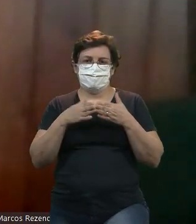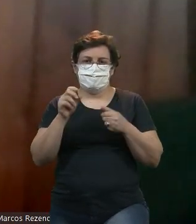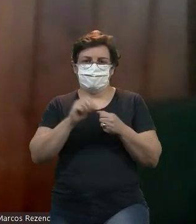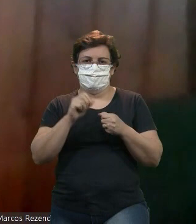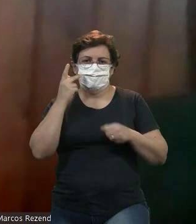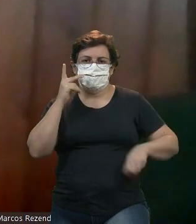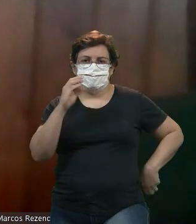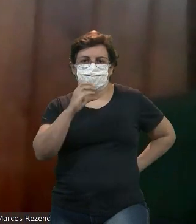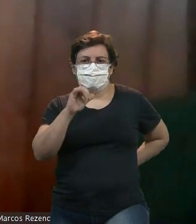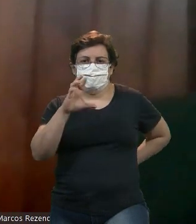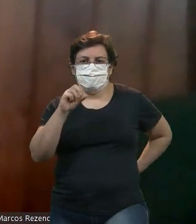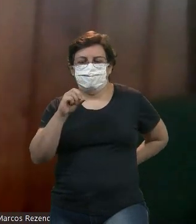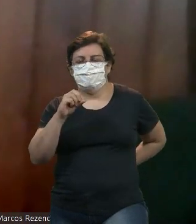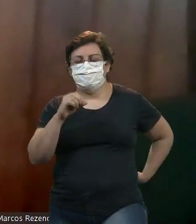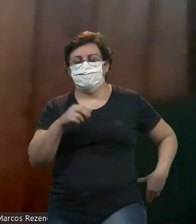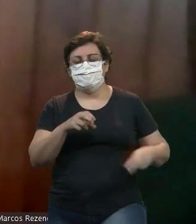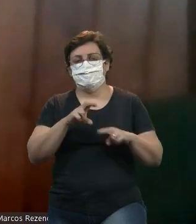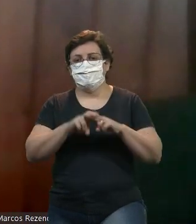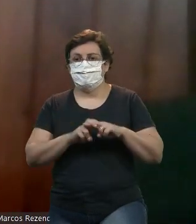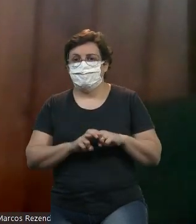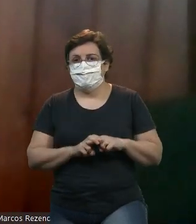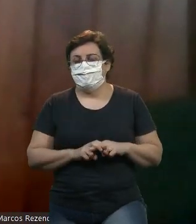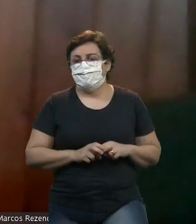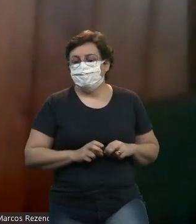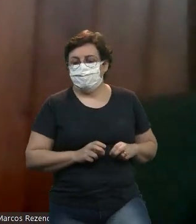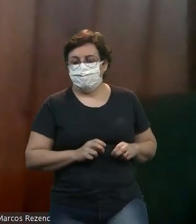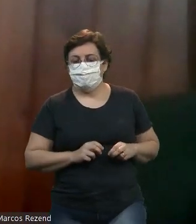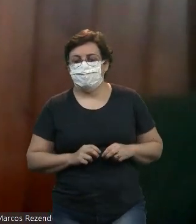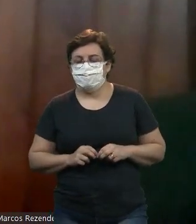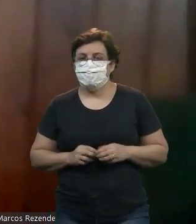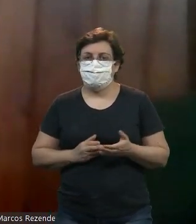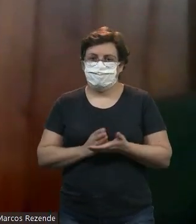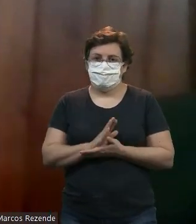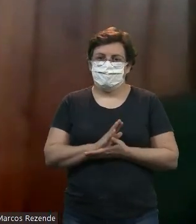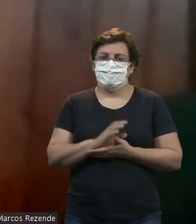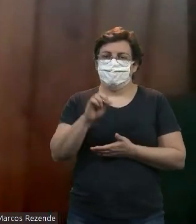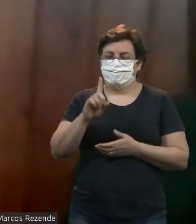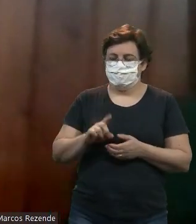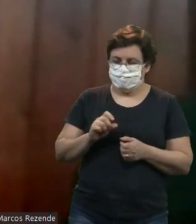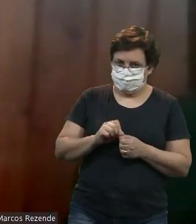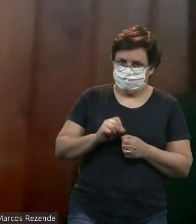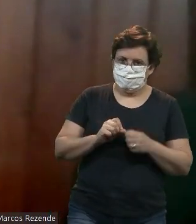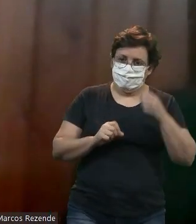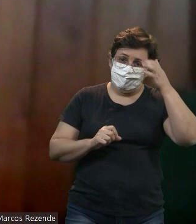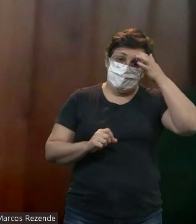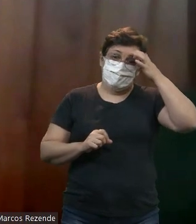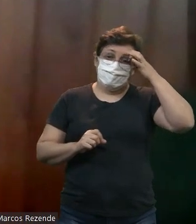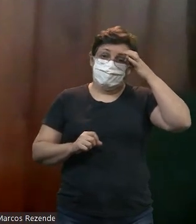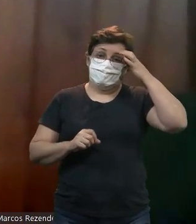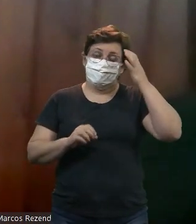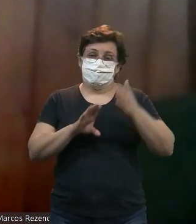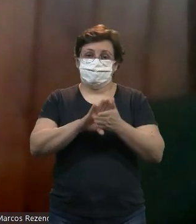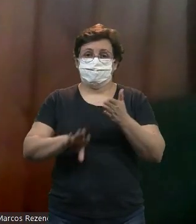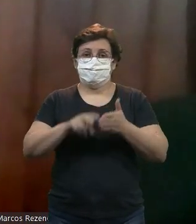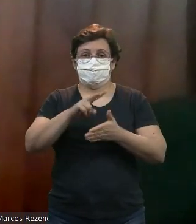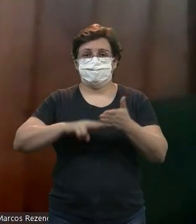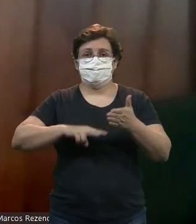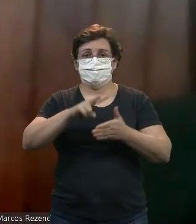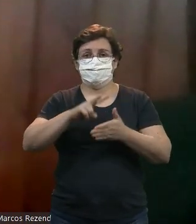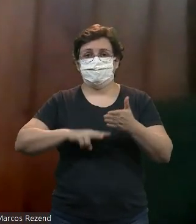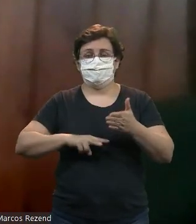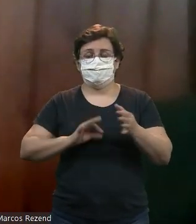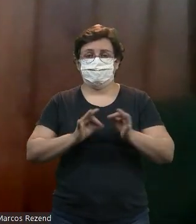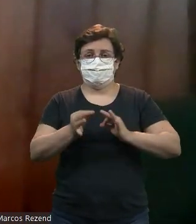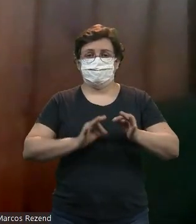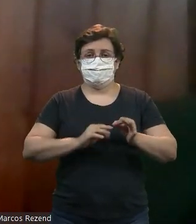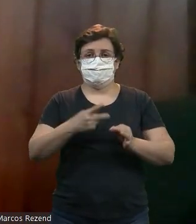do SEASA permaneçam como se encontram. Aprovado e assim será feito. Dispensado que foi a leitura